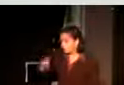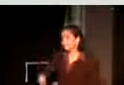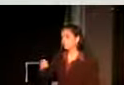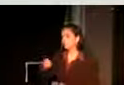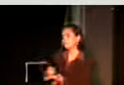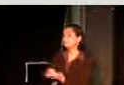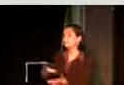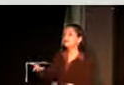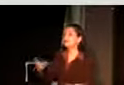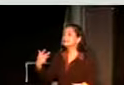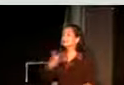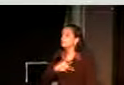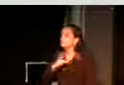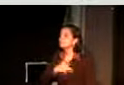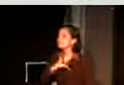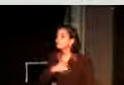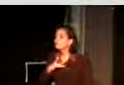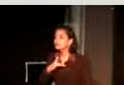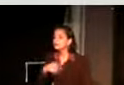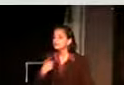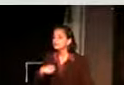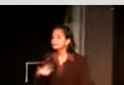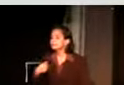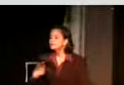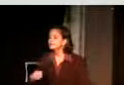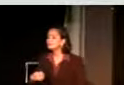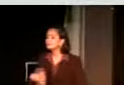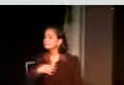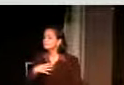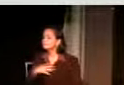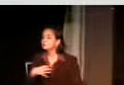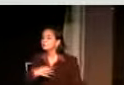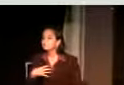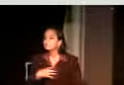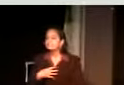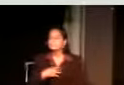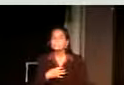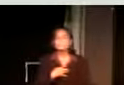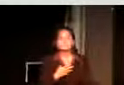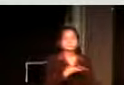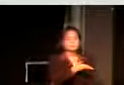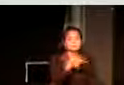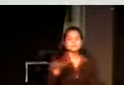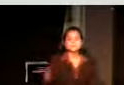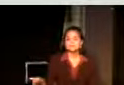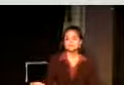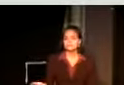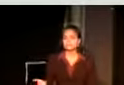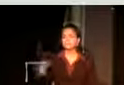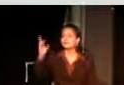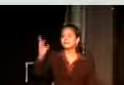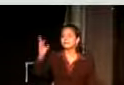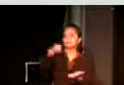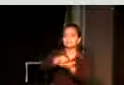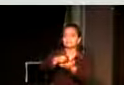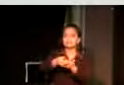uma opção foi uma decisão gestada pela pessoa divina